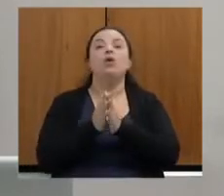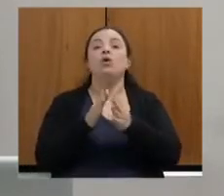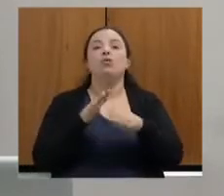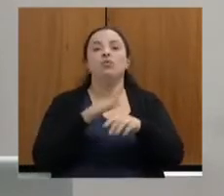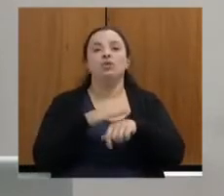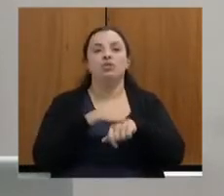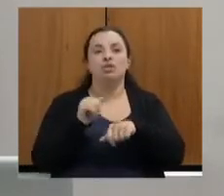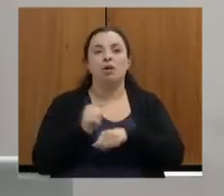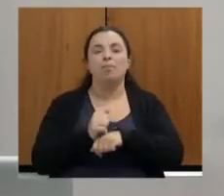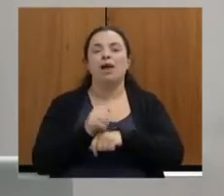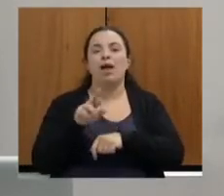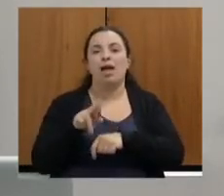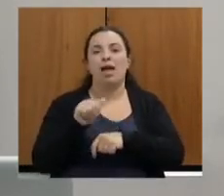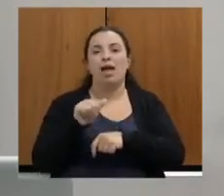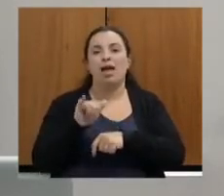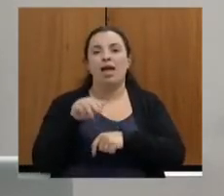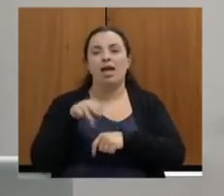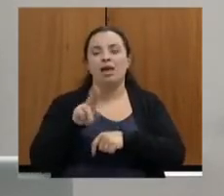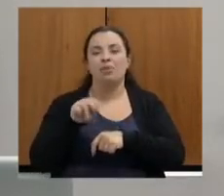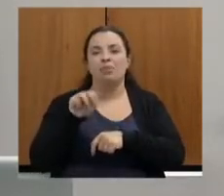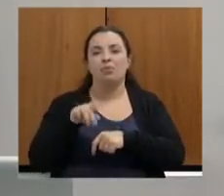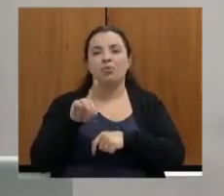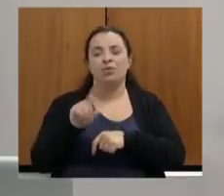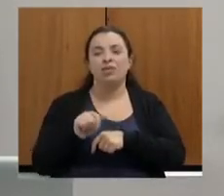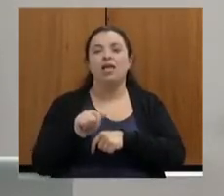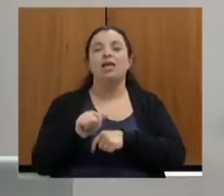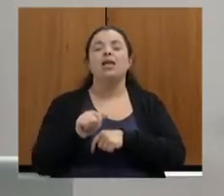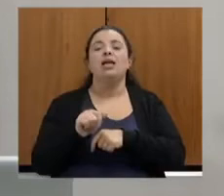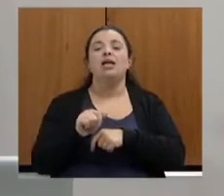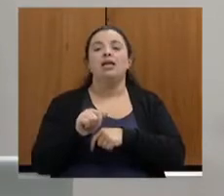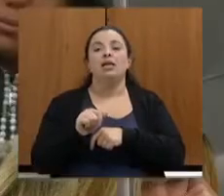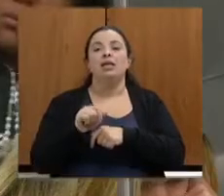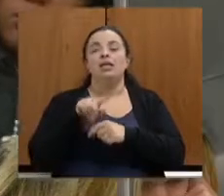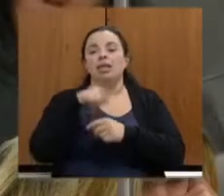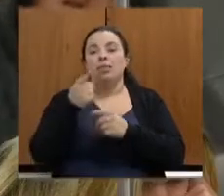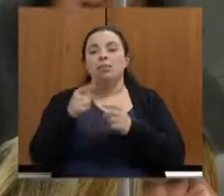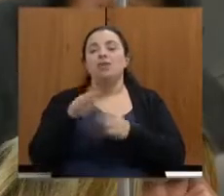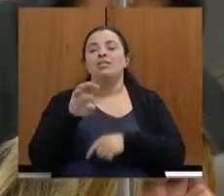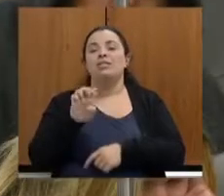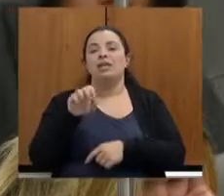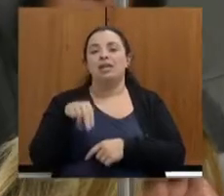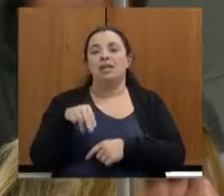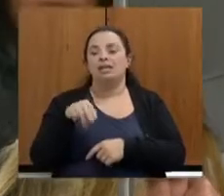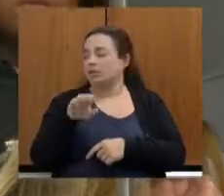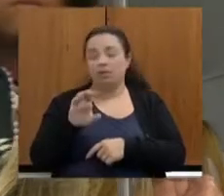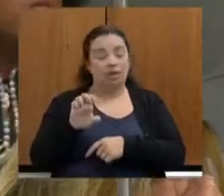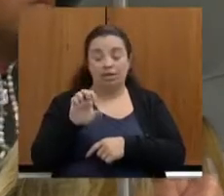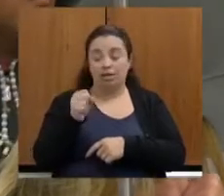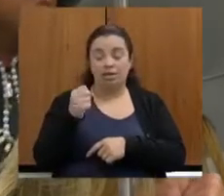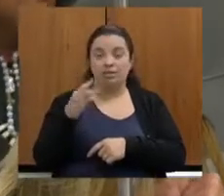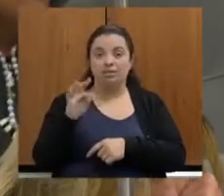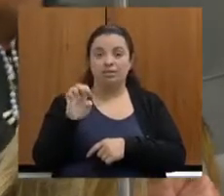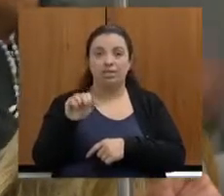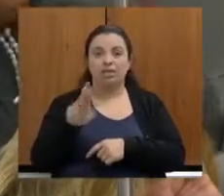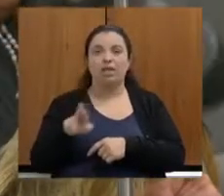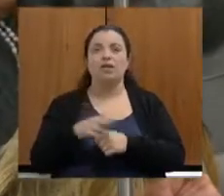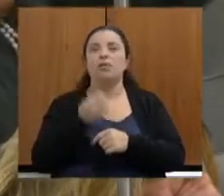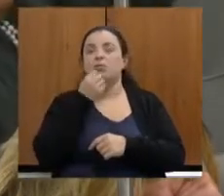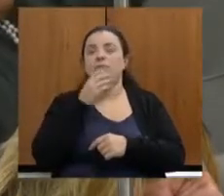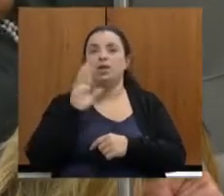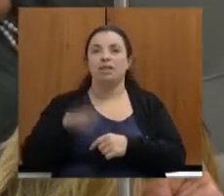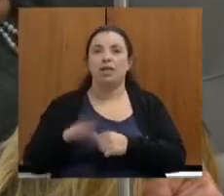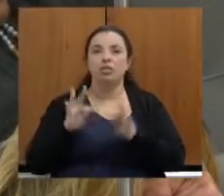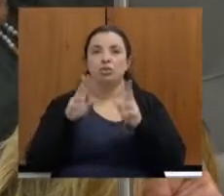depois eu vou chamar a Ester que é de pedra corrida Oi boa tarde a todos eu sou